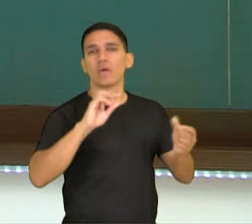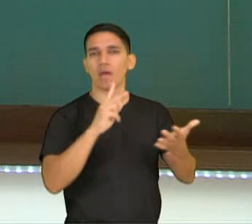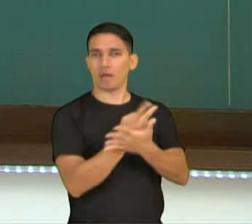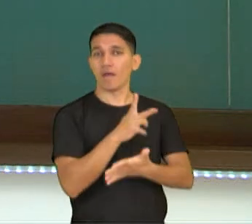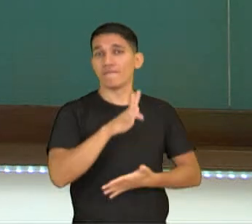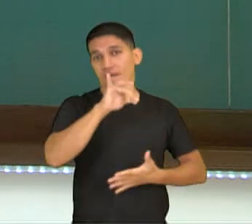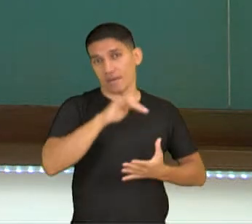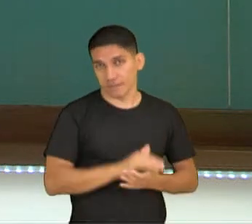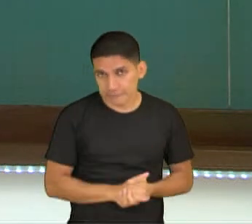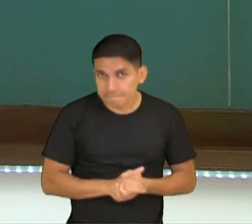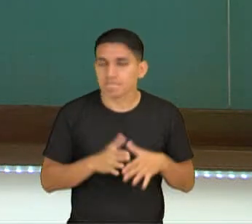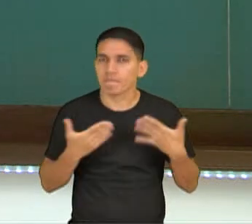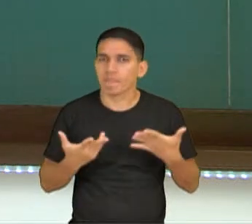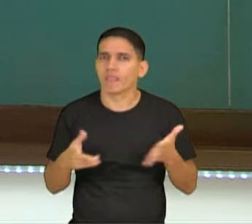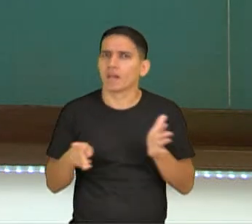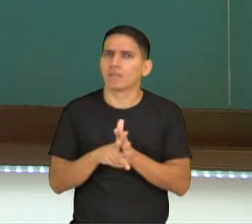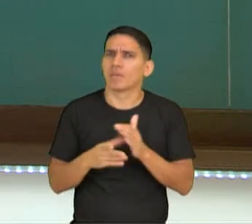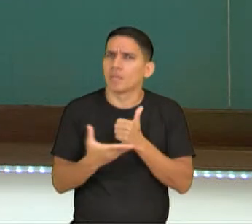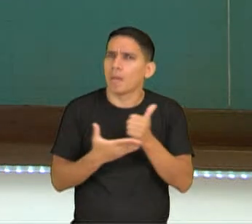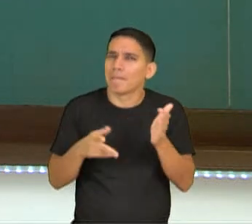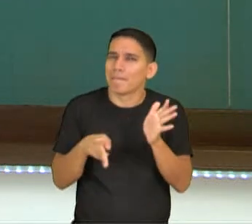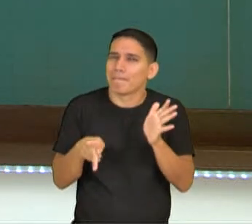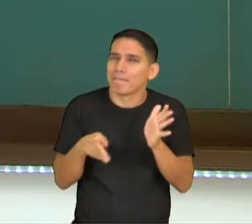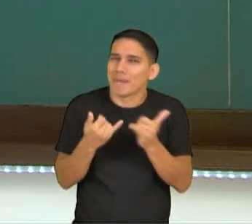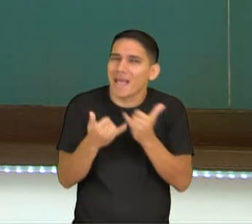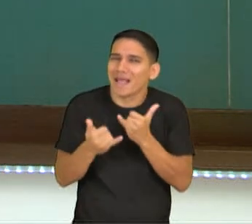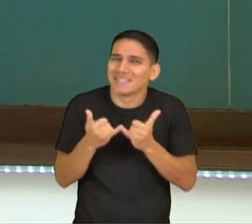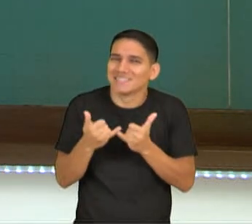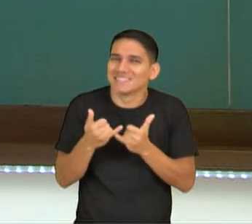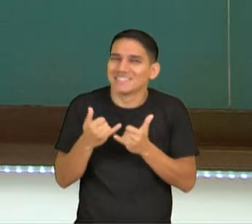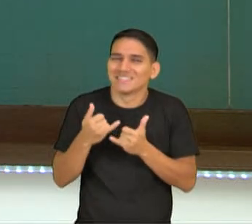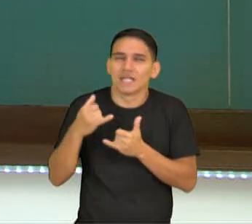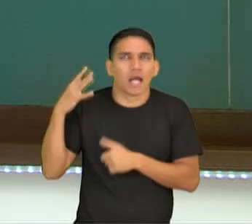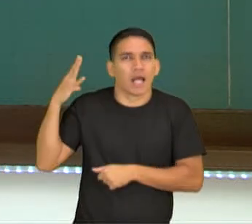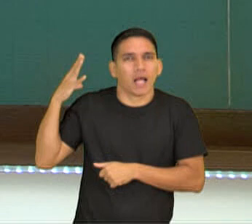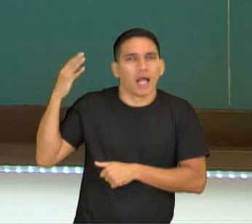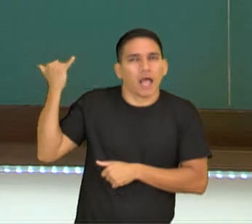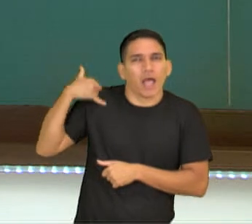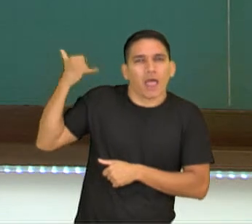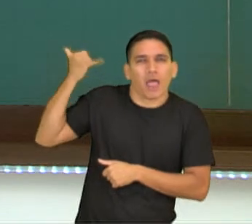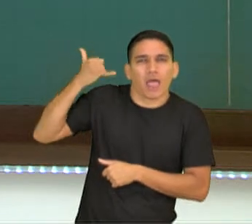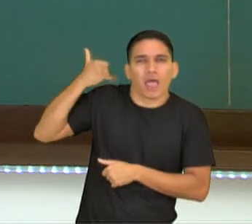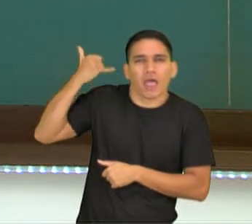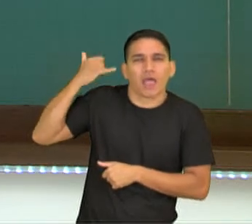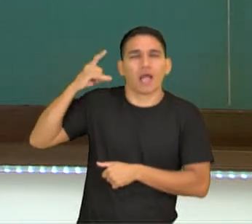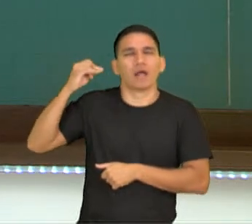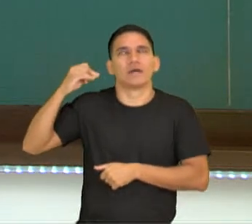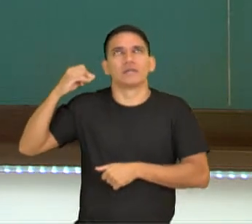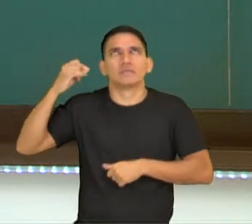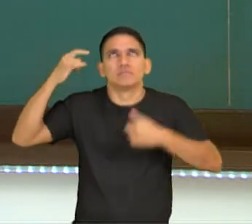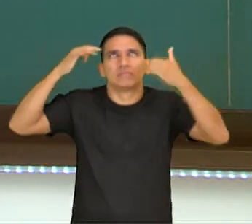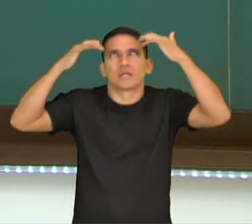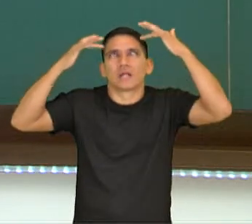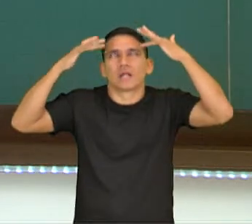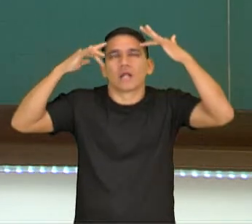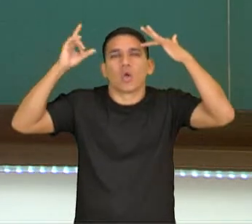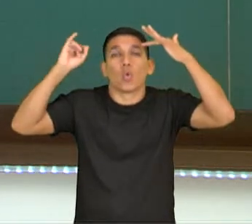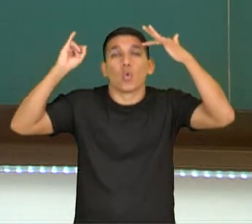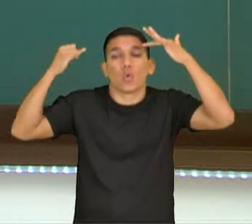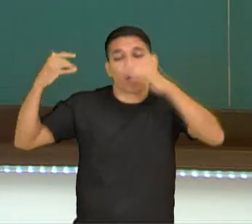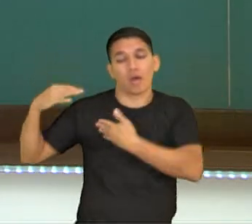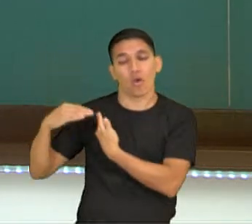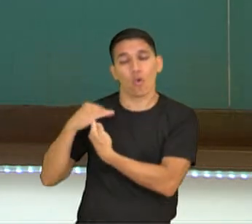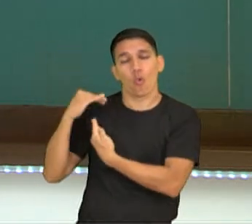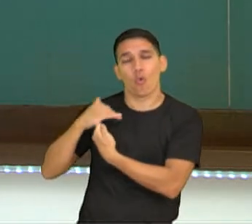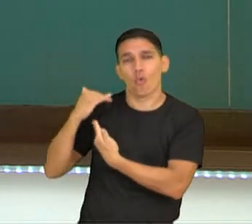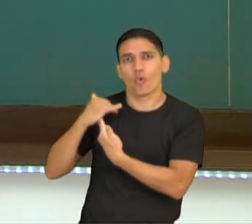nossa interioridade. É como se fosse uma voz da consciência que nos orienta e diz para a gente que a gente já sabe se está errado